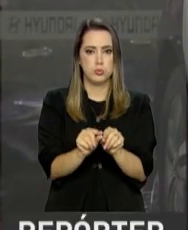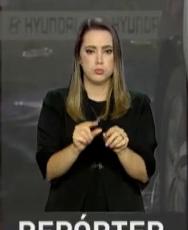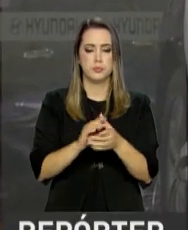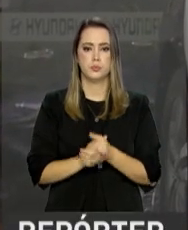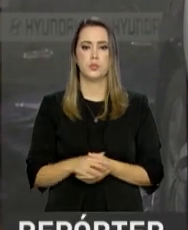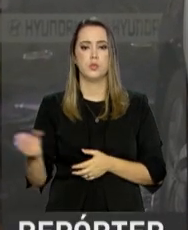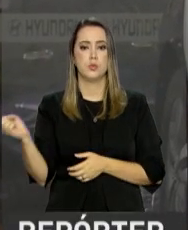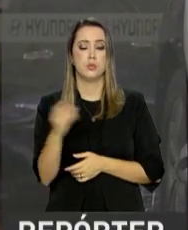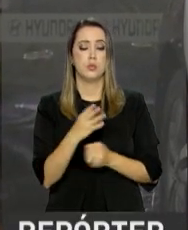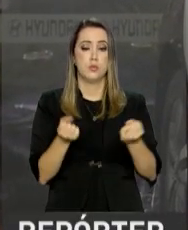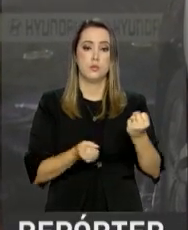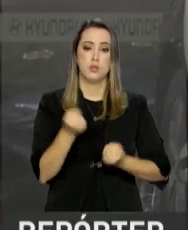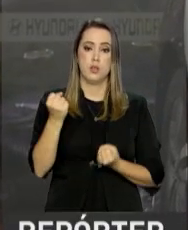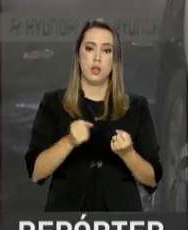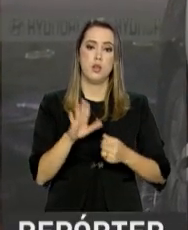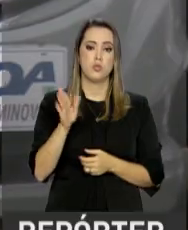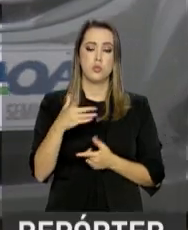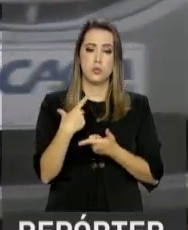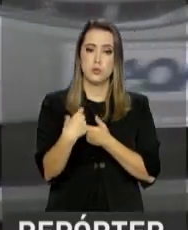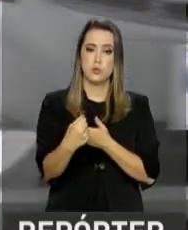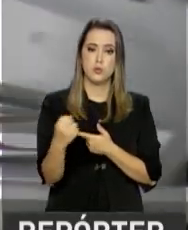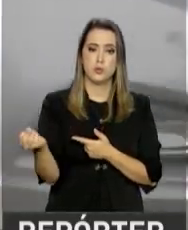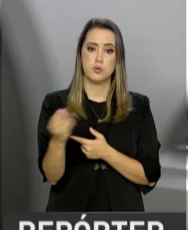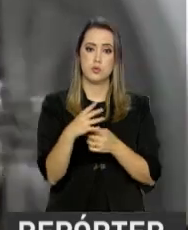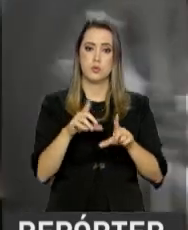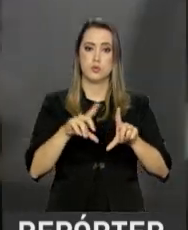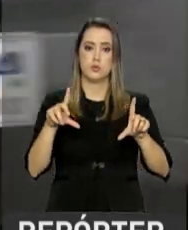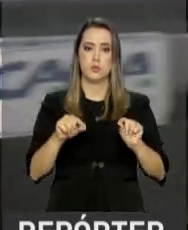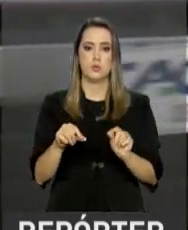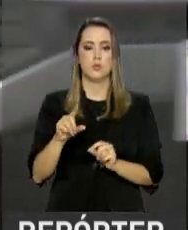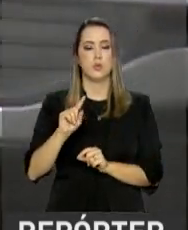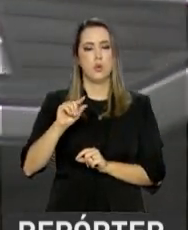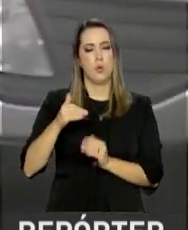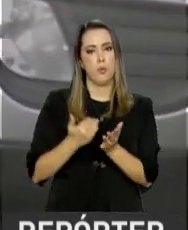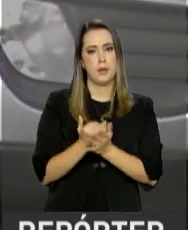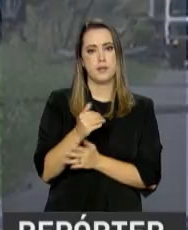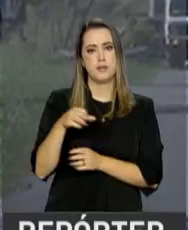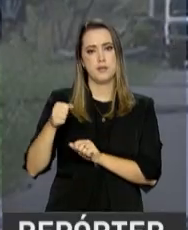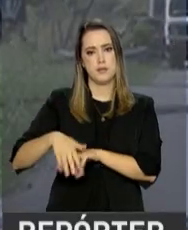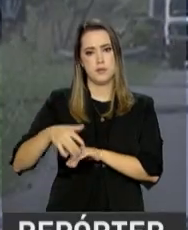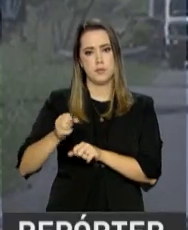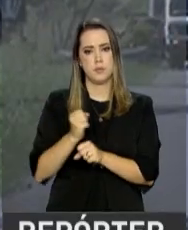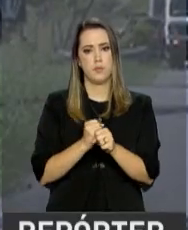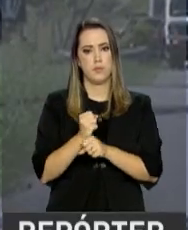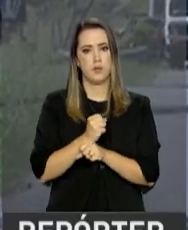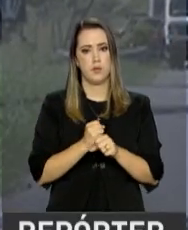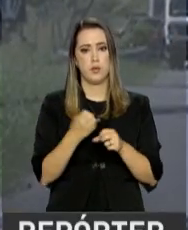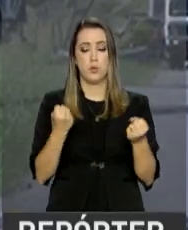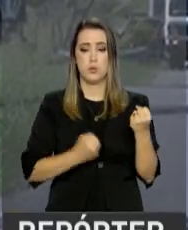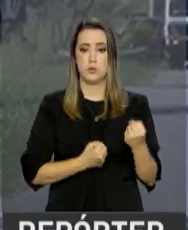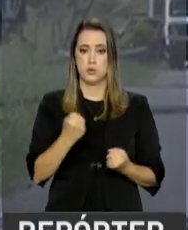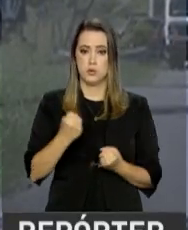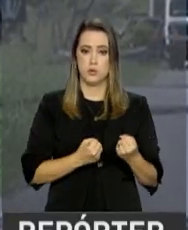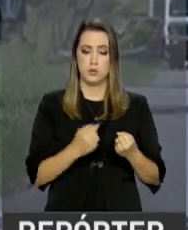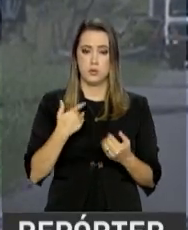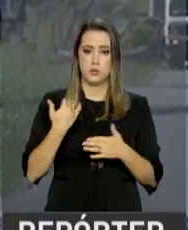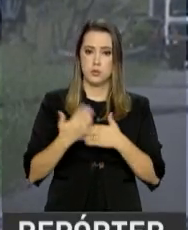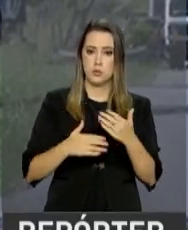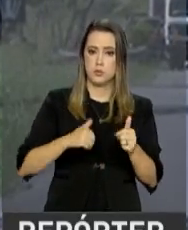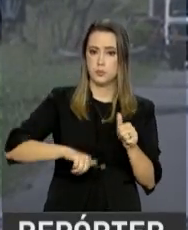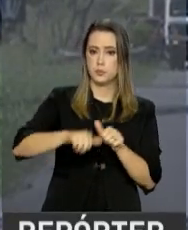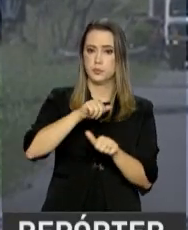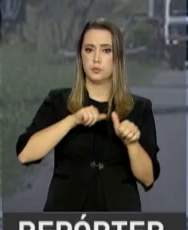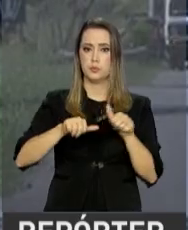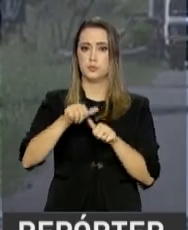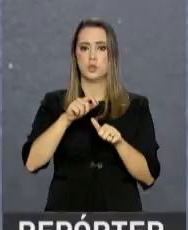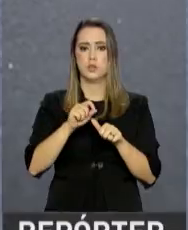novos carros já deverão sair da concessionária com a nova placa a partir de setembro deste ano. Veículos que passarem por processo de